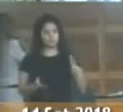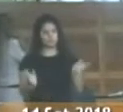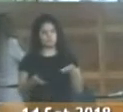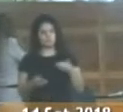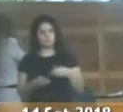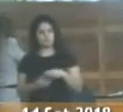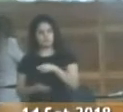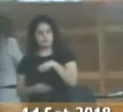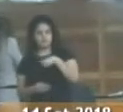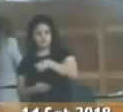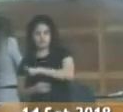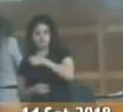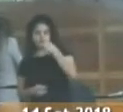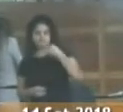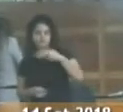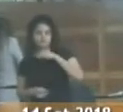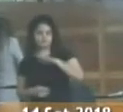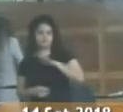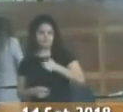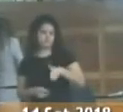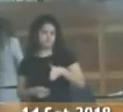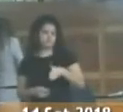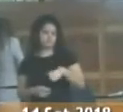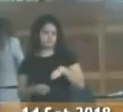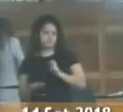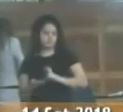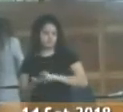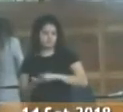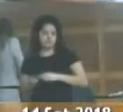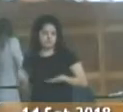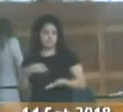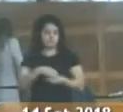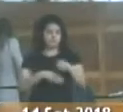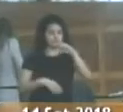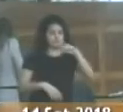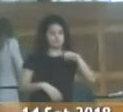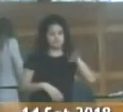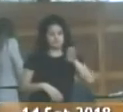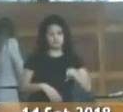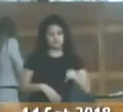às 7h30 da manhã para ir para a escola e voltou às 9h da manhã.